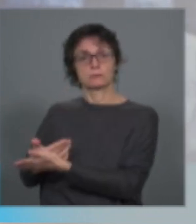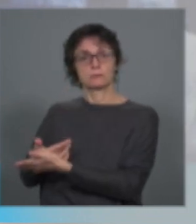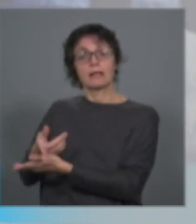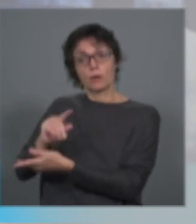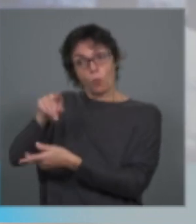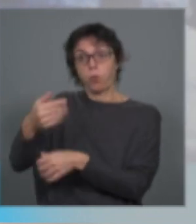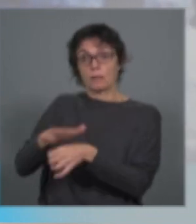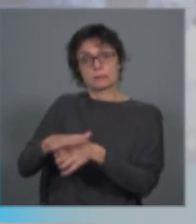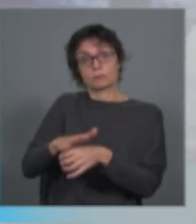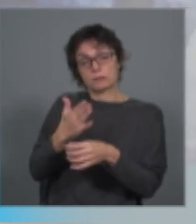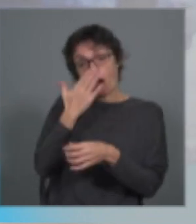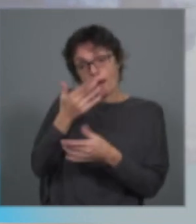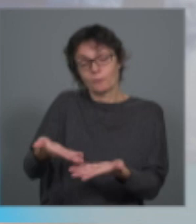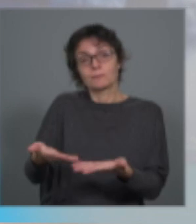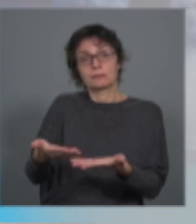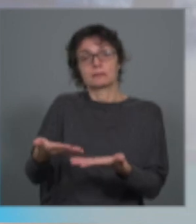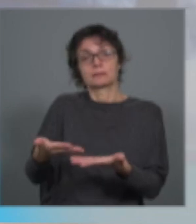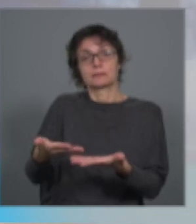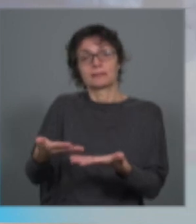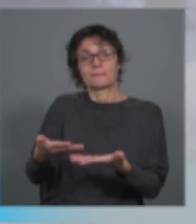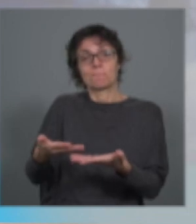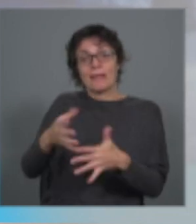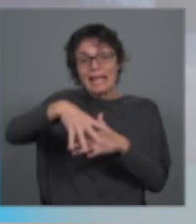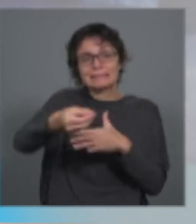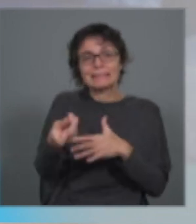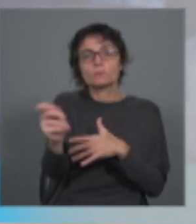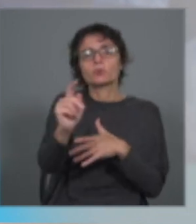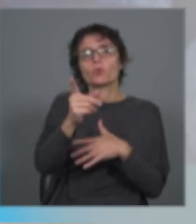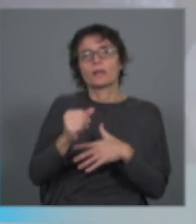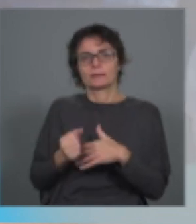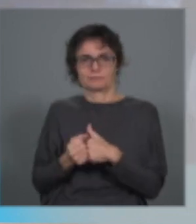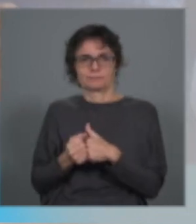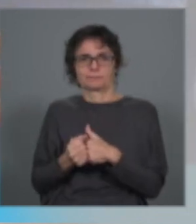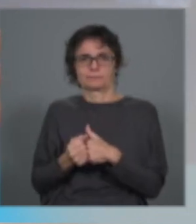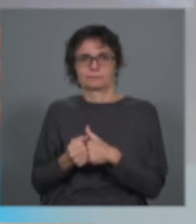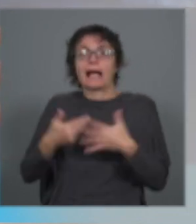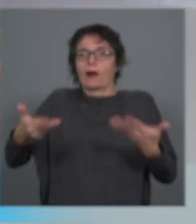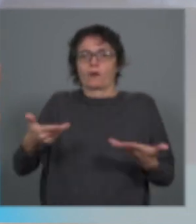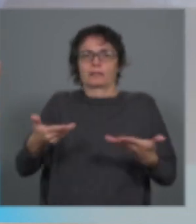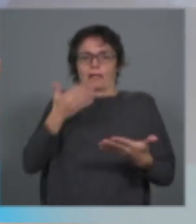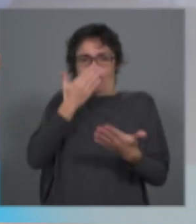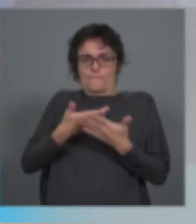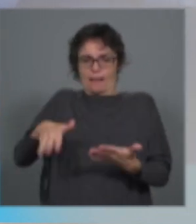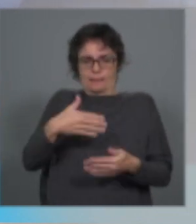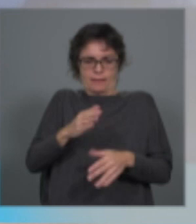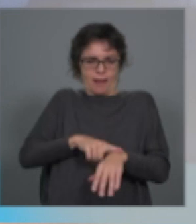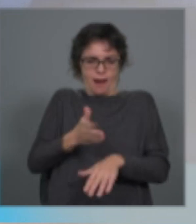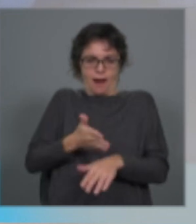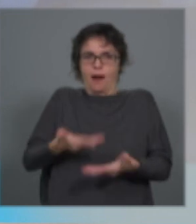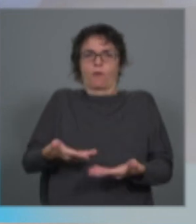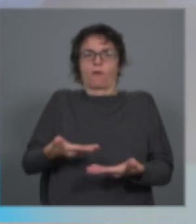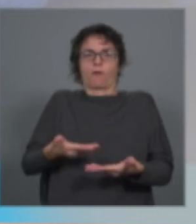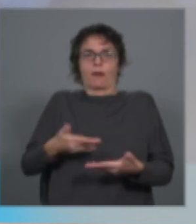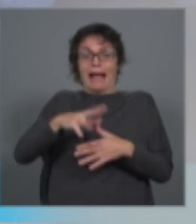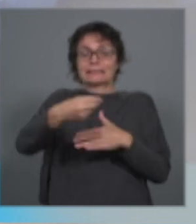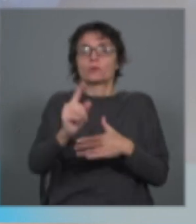com procedimentos irracionais, portanto a ideia é esta, não é? Eu não estou a dizer que isso vai acontecer, mas